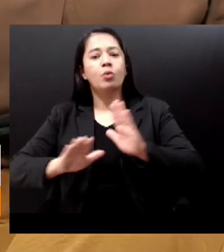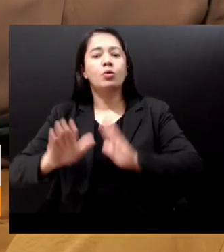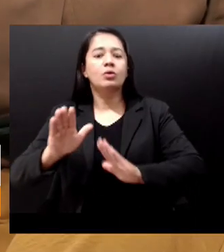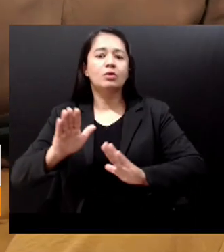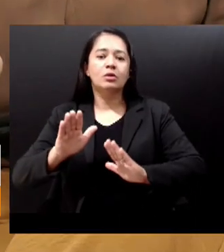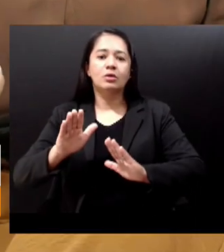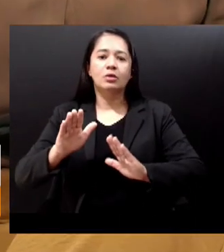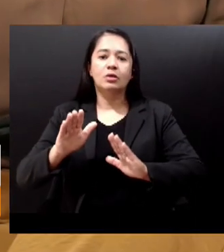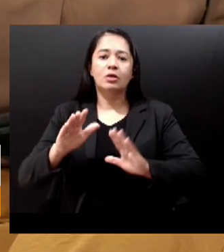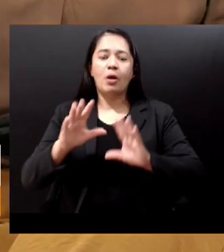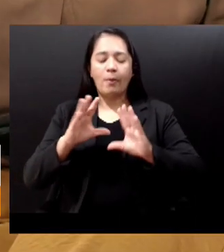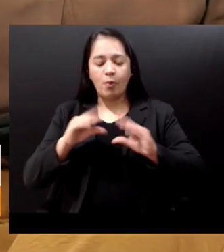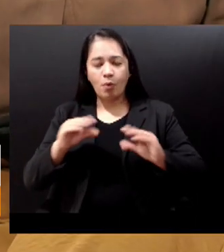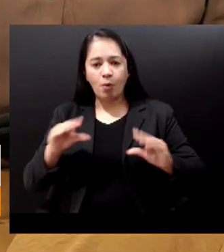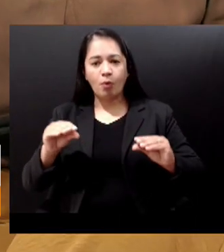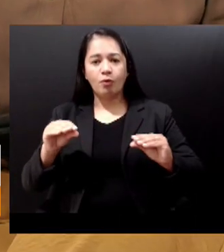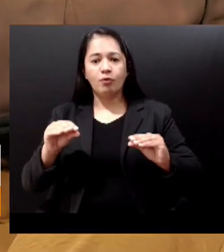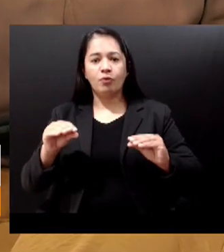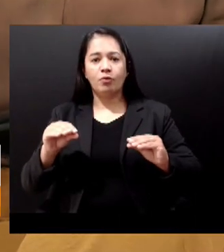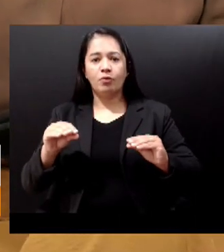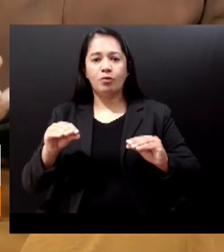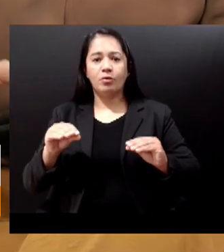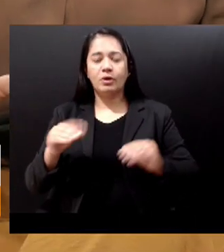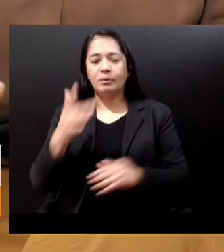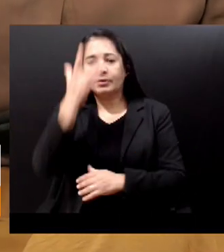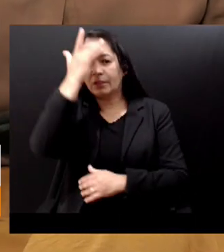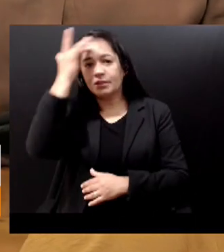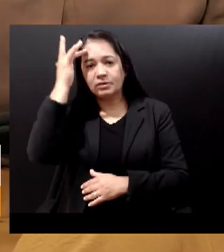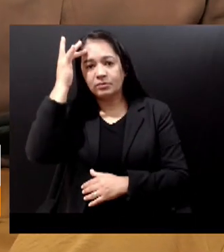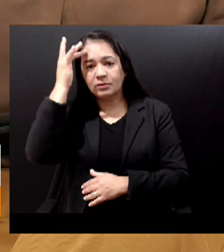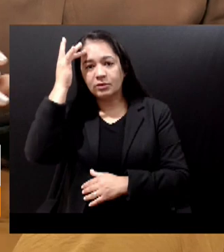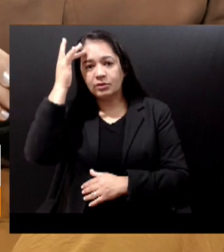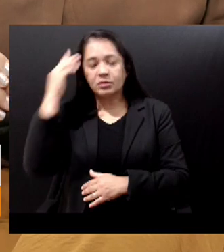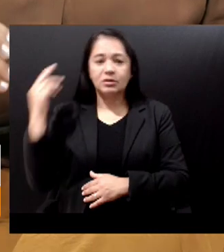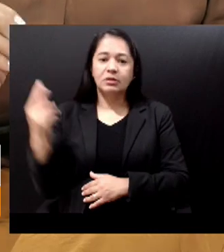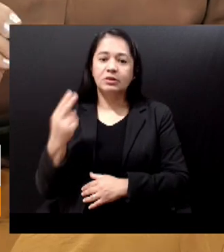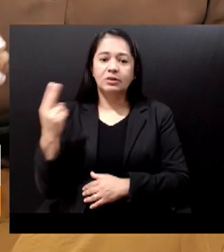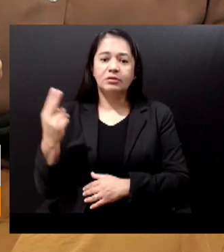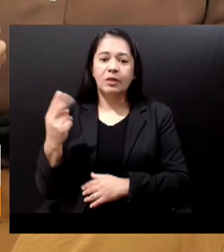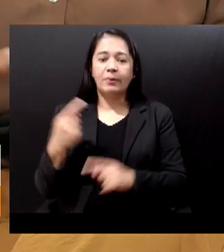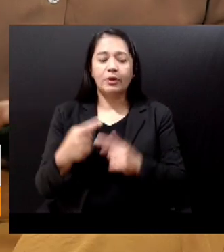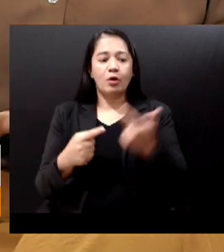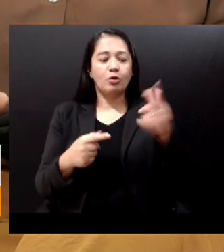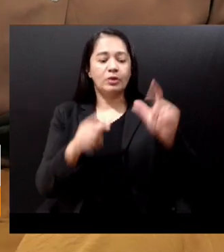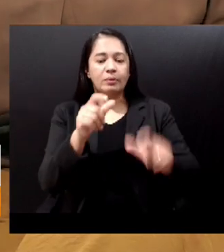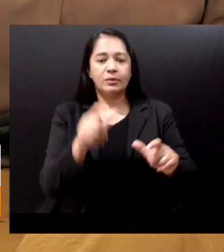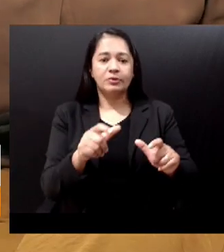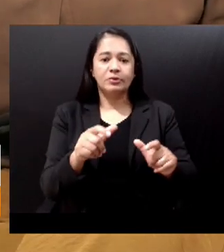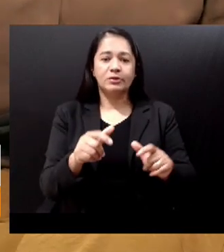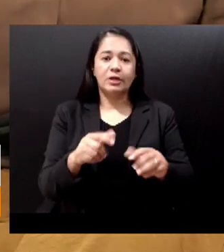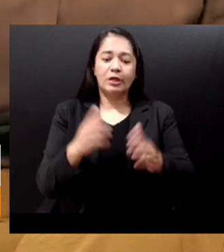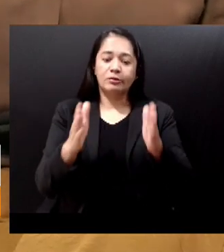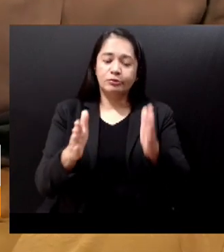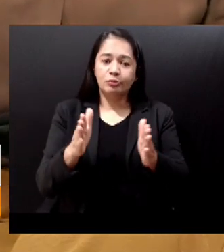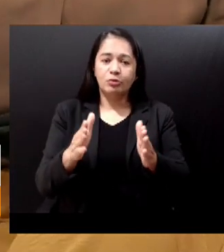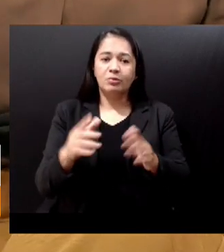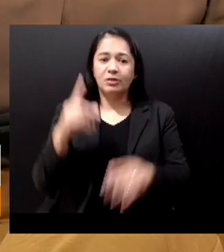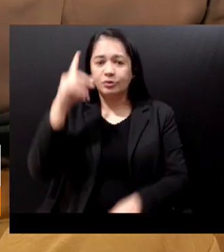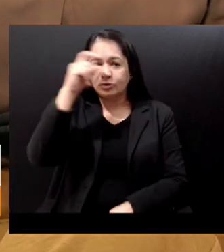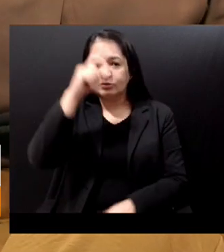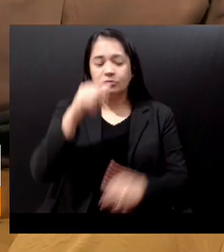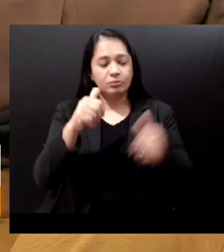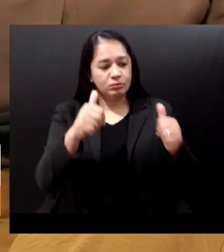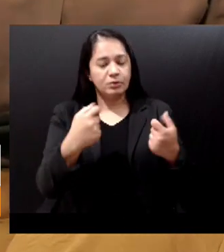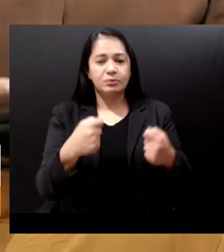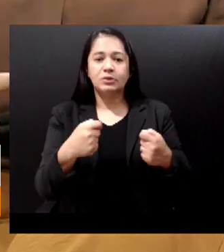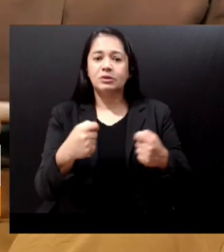aí, para as pessoas que não estão passando um momento legal da vida, e tudo bem, tá tudo certo, a gente precisa buscar a